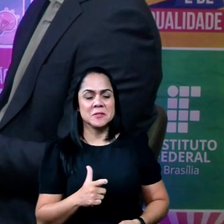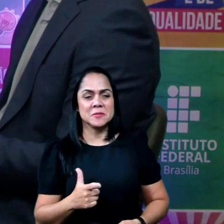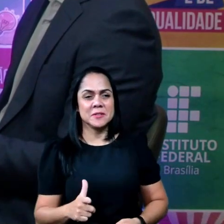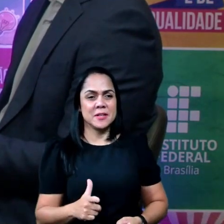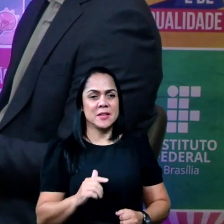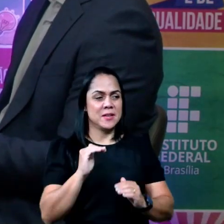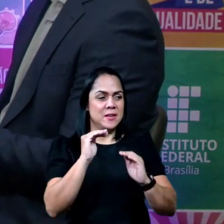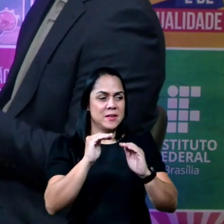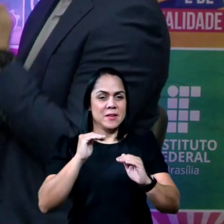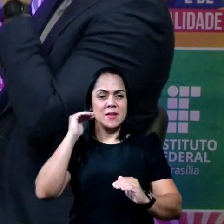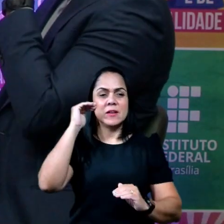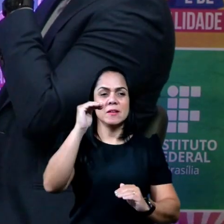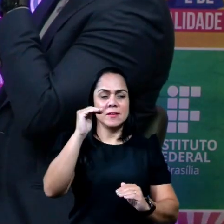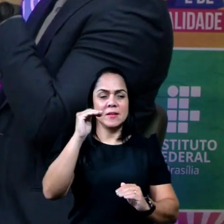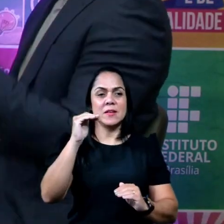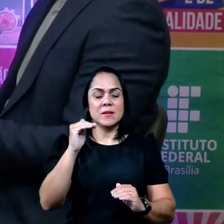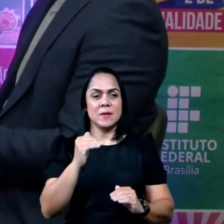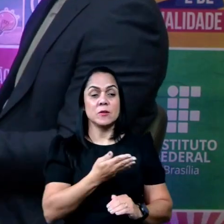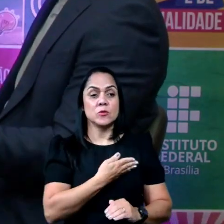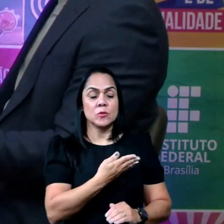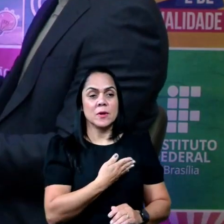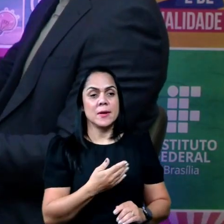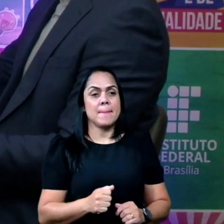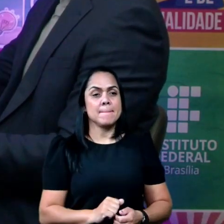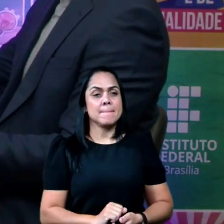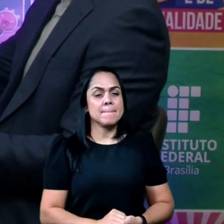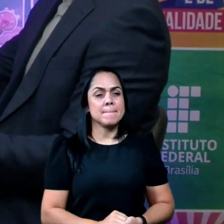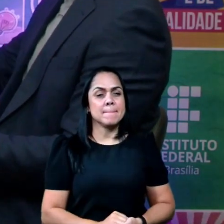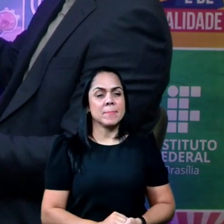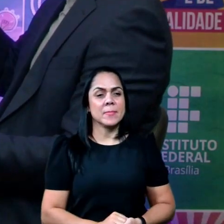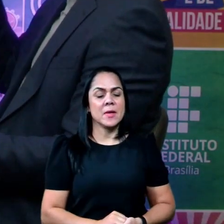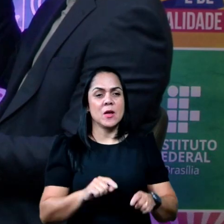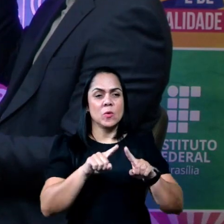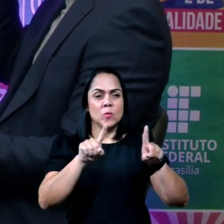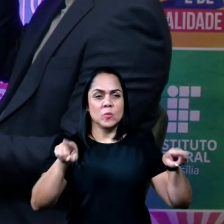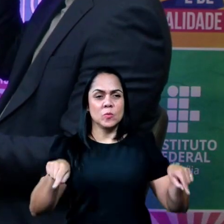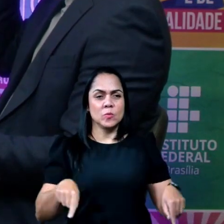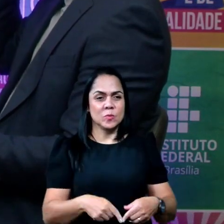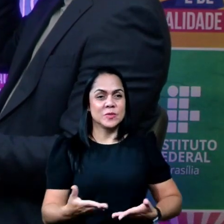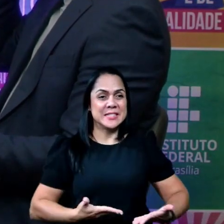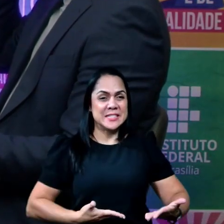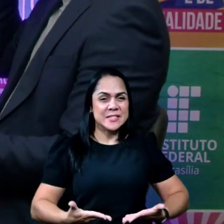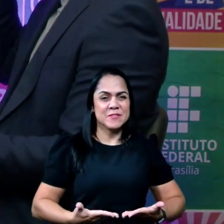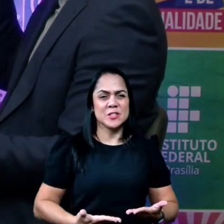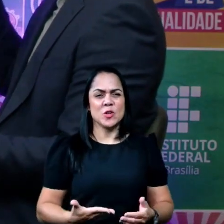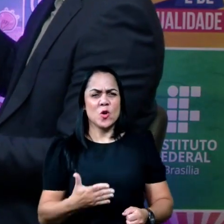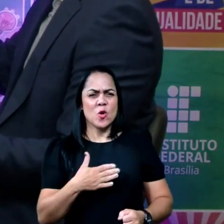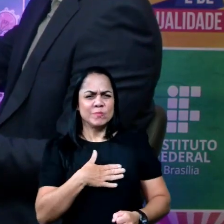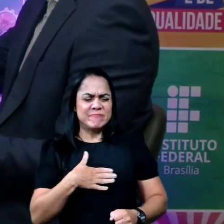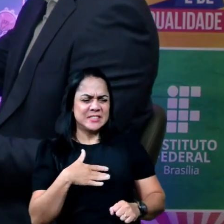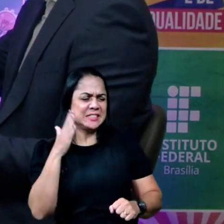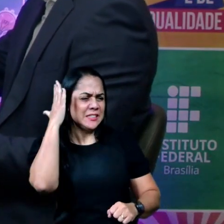de hierarquia entre eles, são colegas. E, o servidor, gosta de passar a mão pelo cabelo